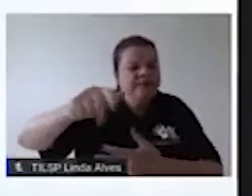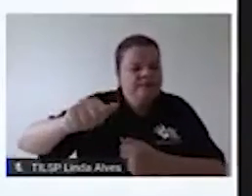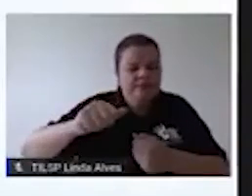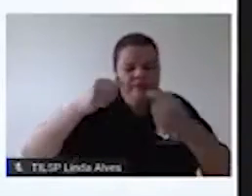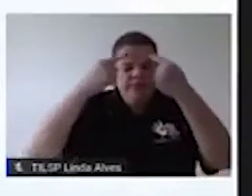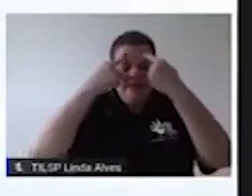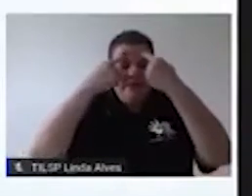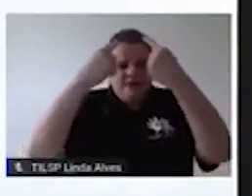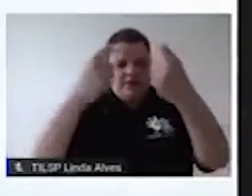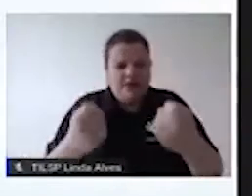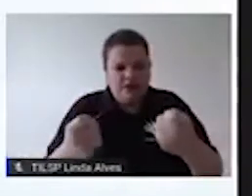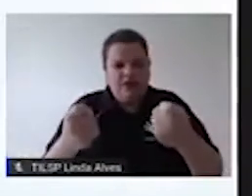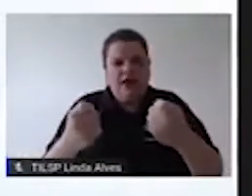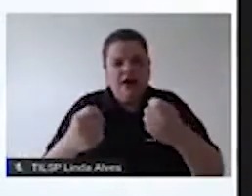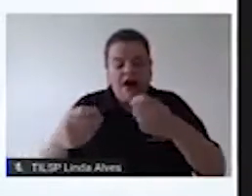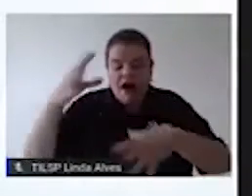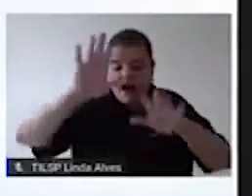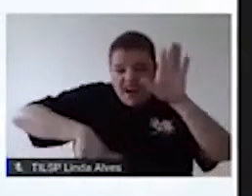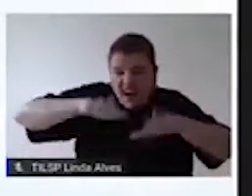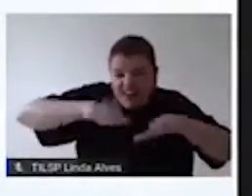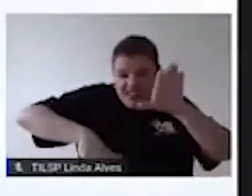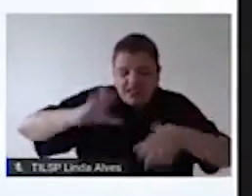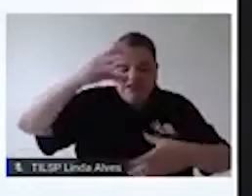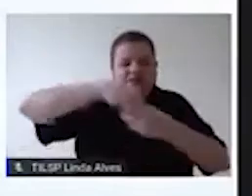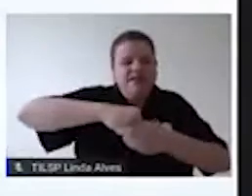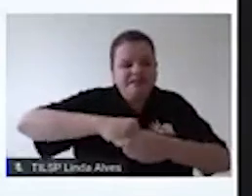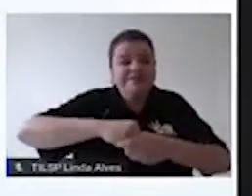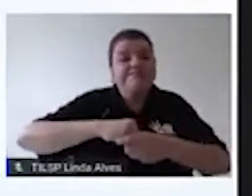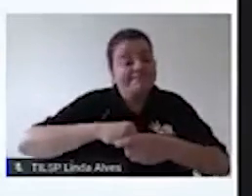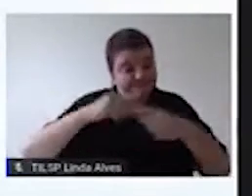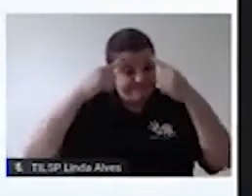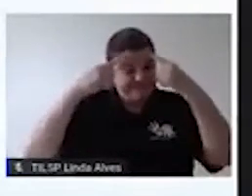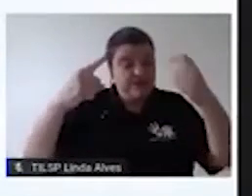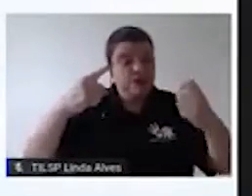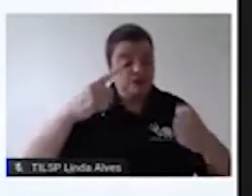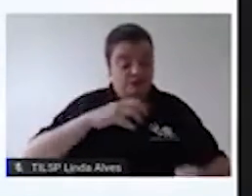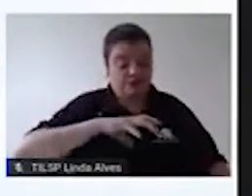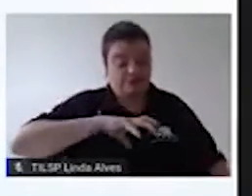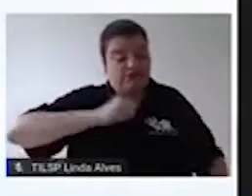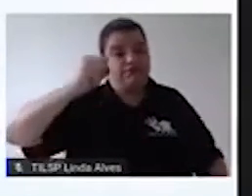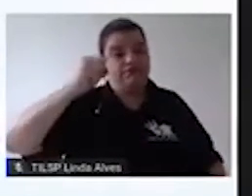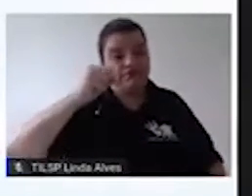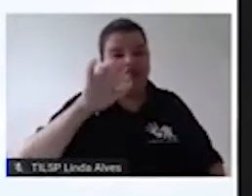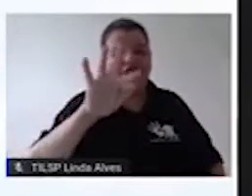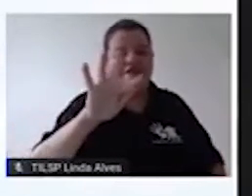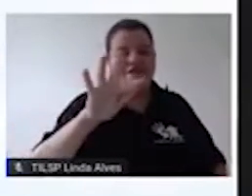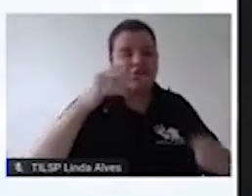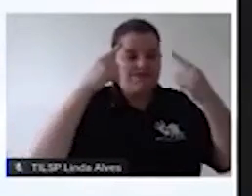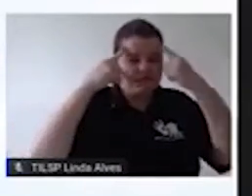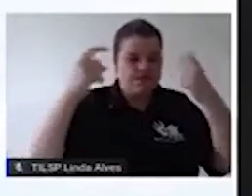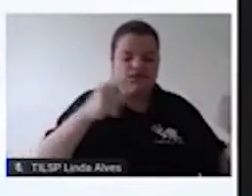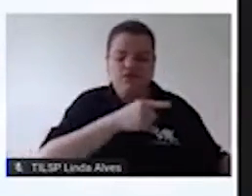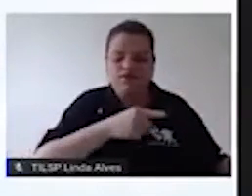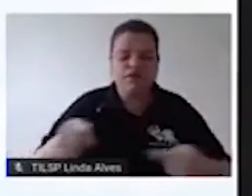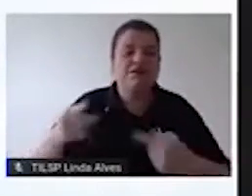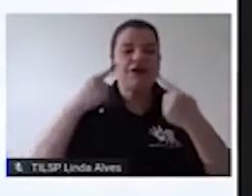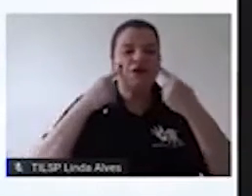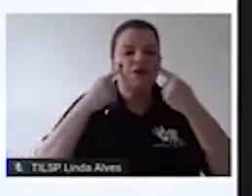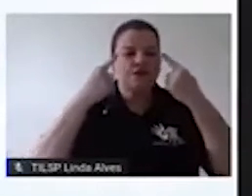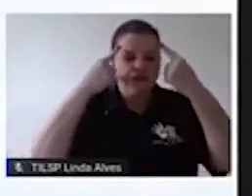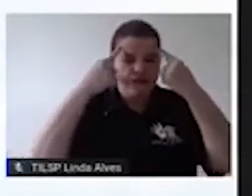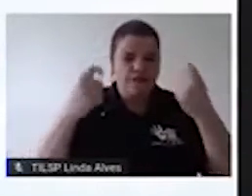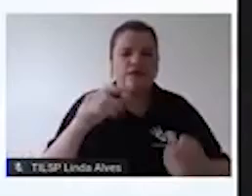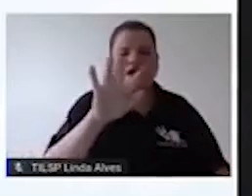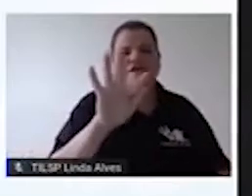que se desencadeia, inclusive, nos feminicídios, né, que é aí o ponto final,